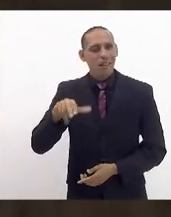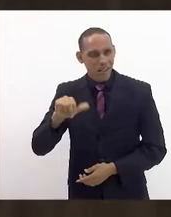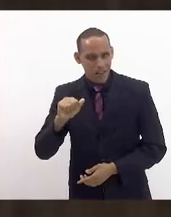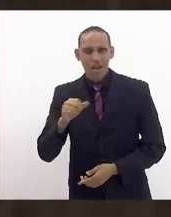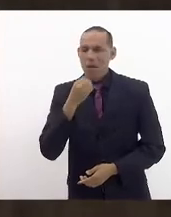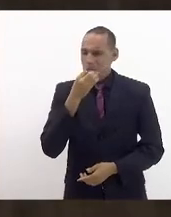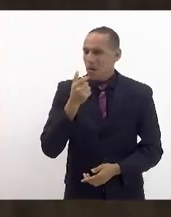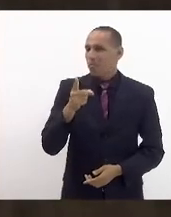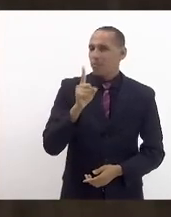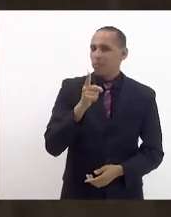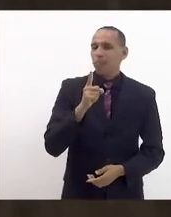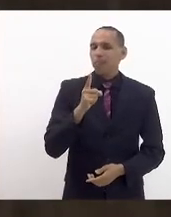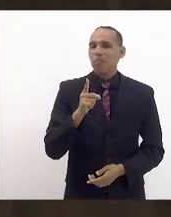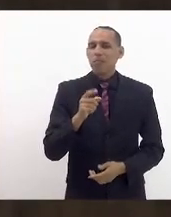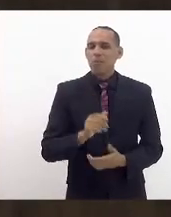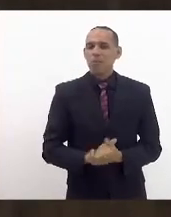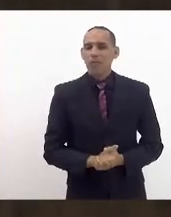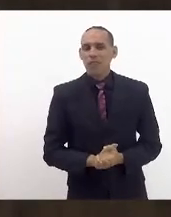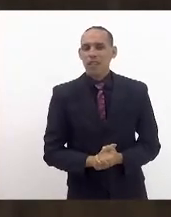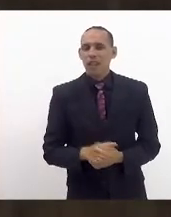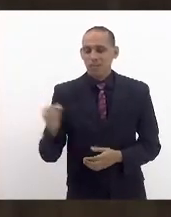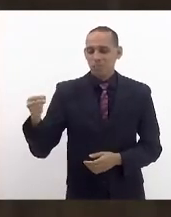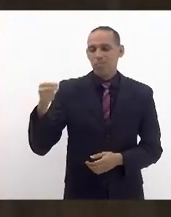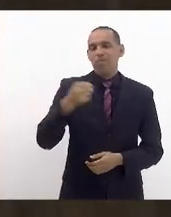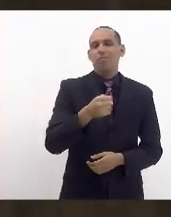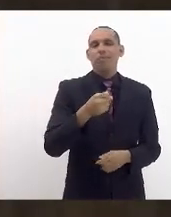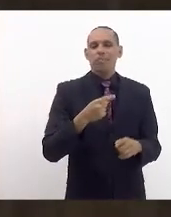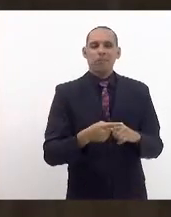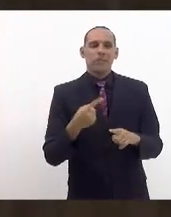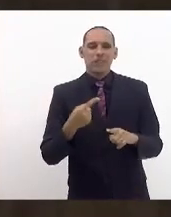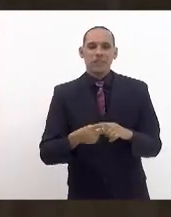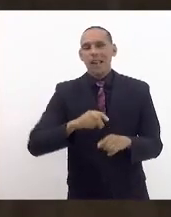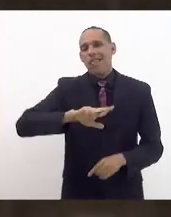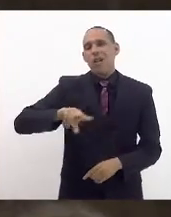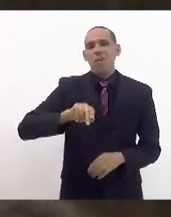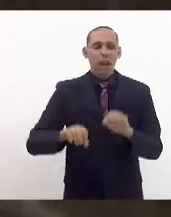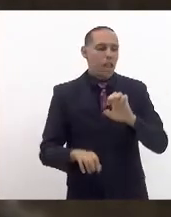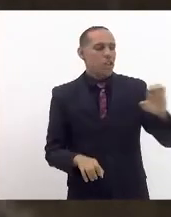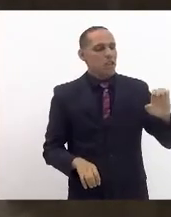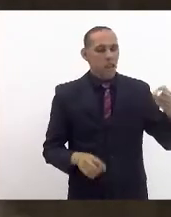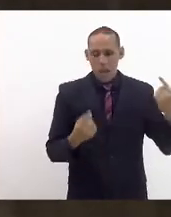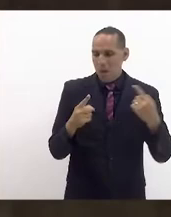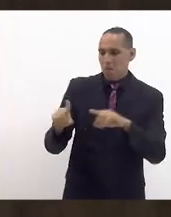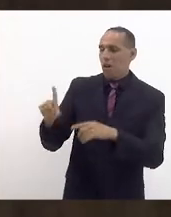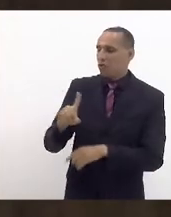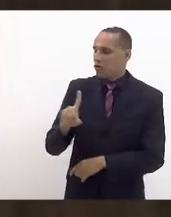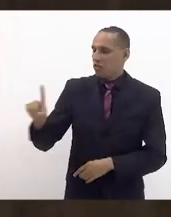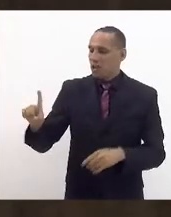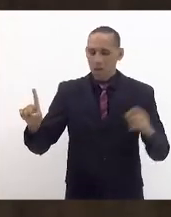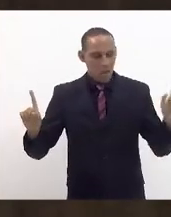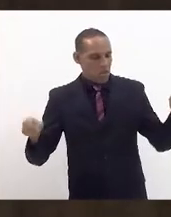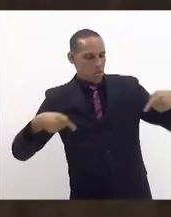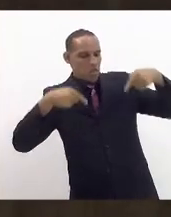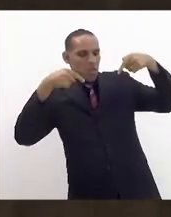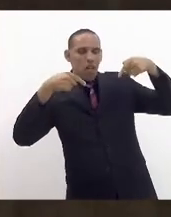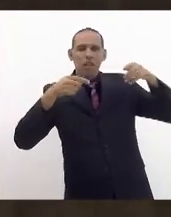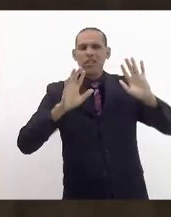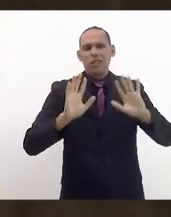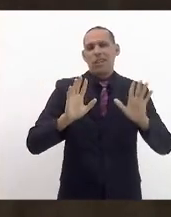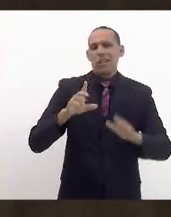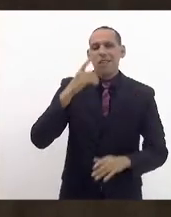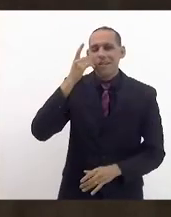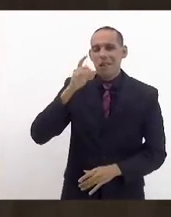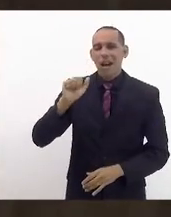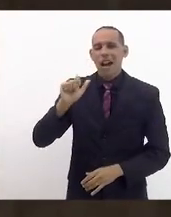bom quando ela traz isso, porque não é a esquerda contra a direita. Quando a deputada Lana traz